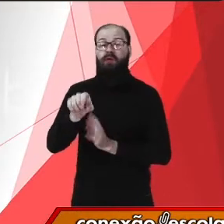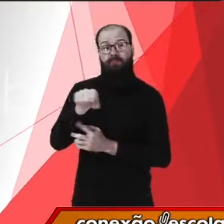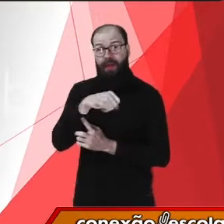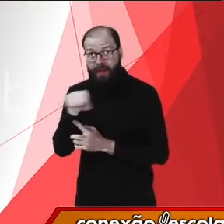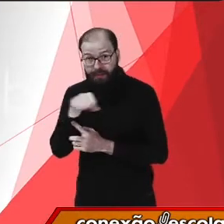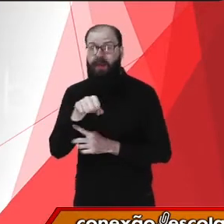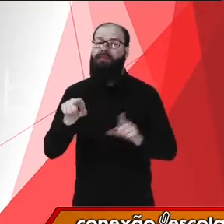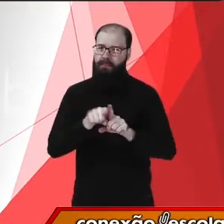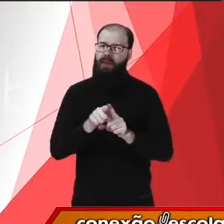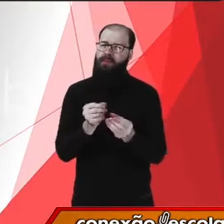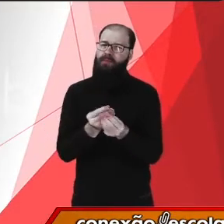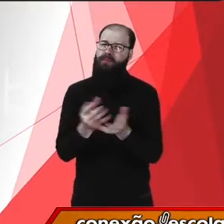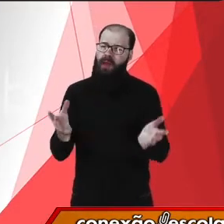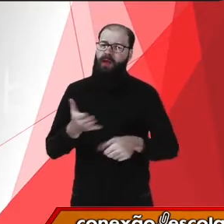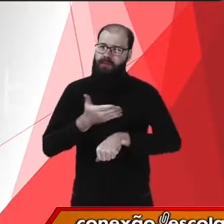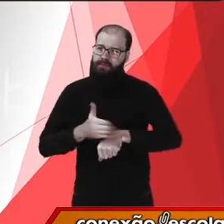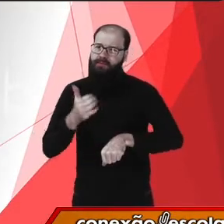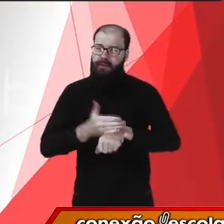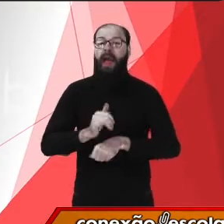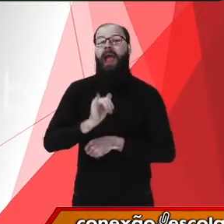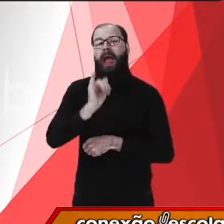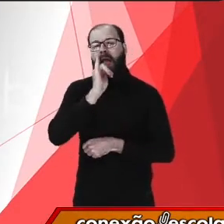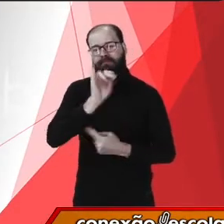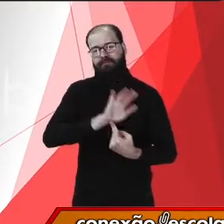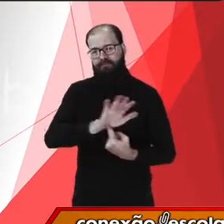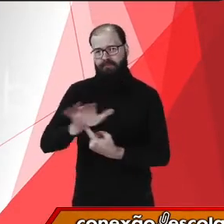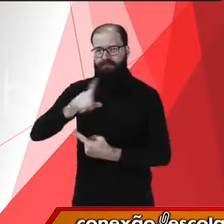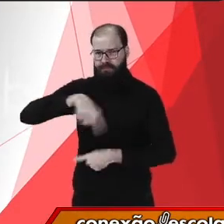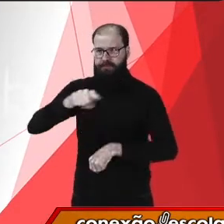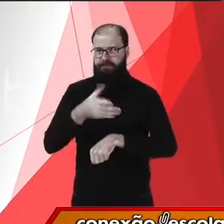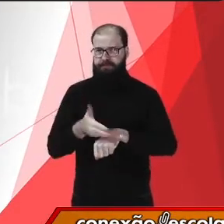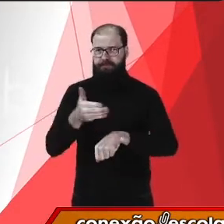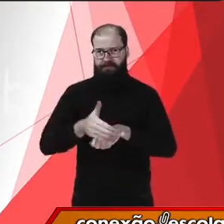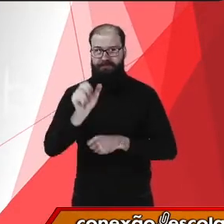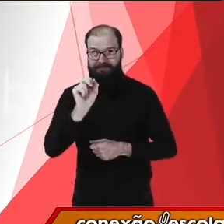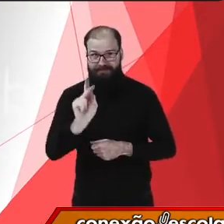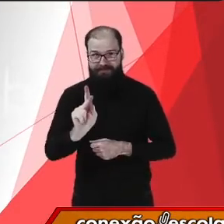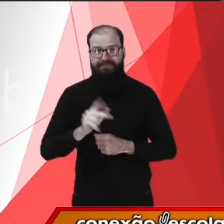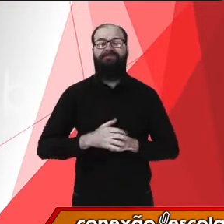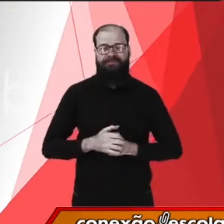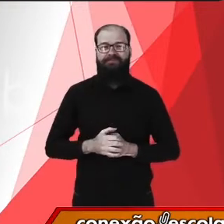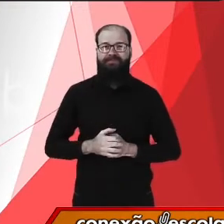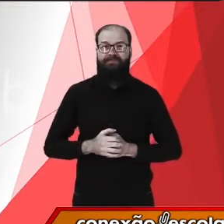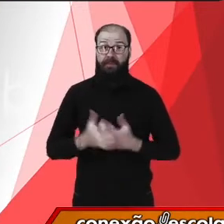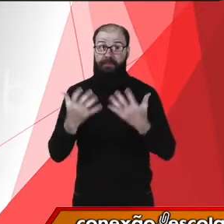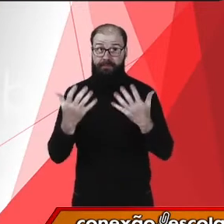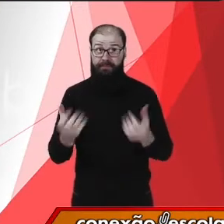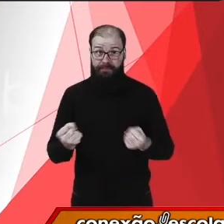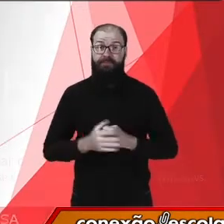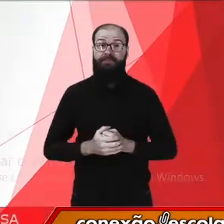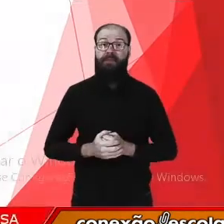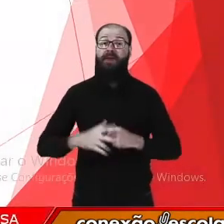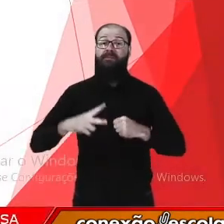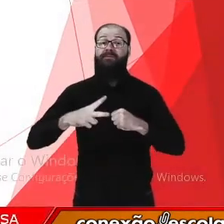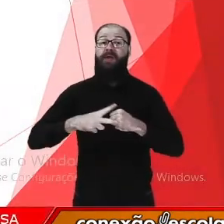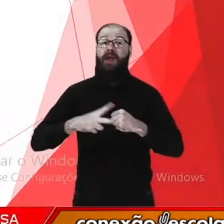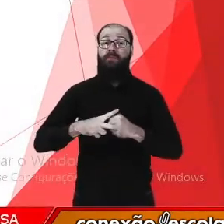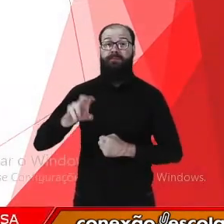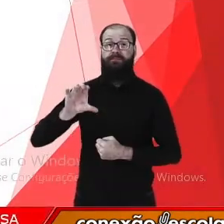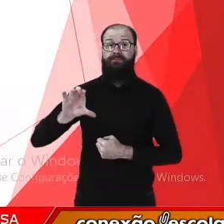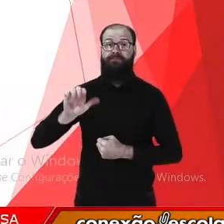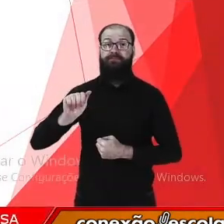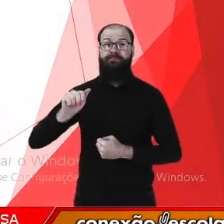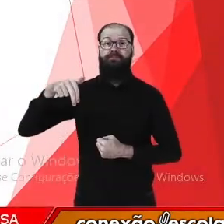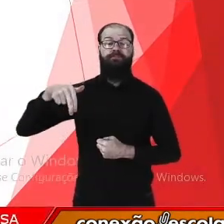alguns exemplos, alguns exercícios para que vocês possam praticar, certo? Bom, vamos lá. O verbo can. Quando que